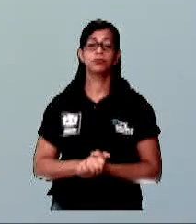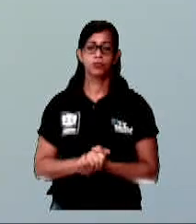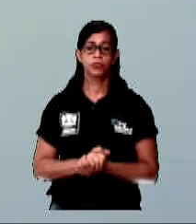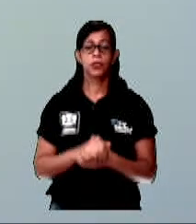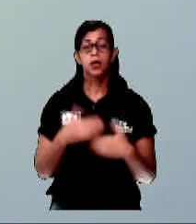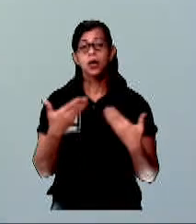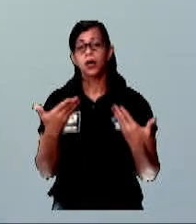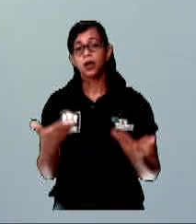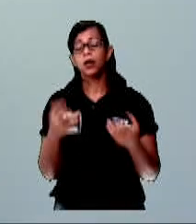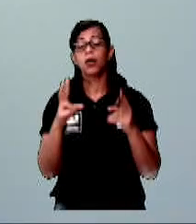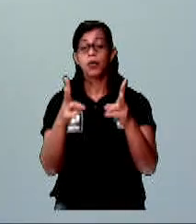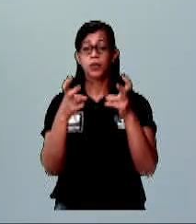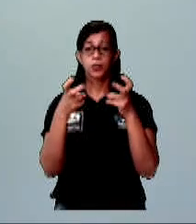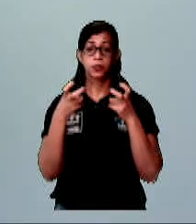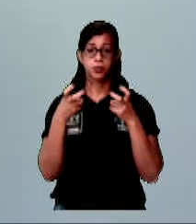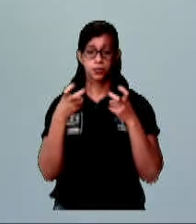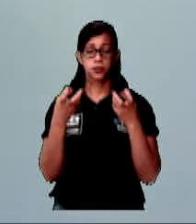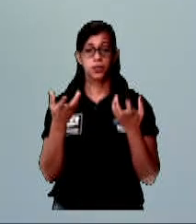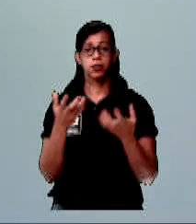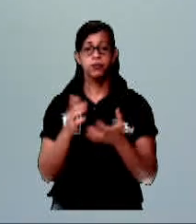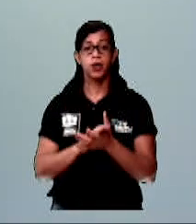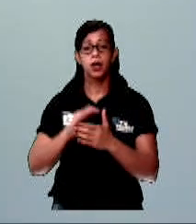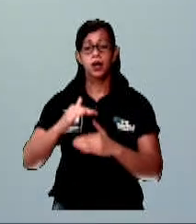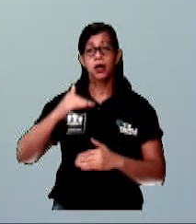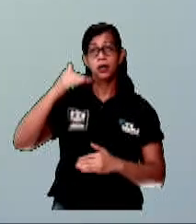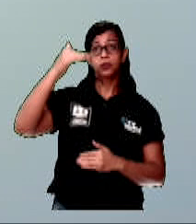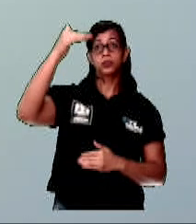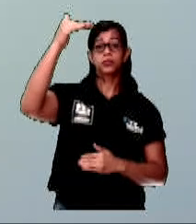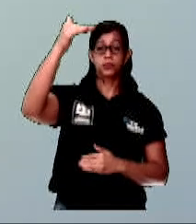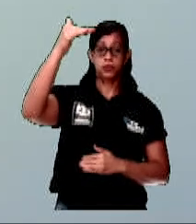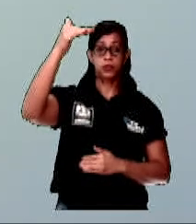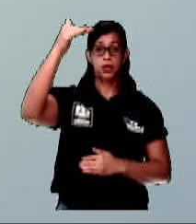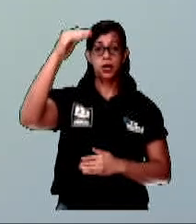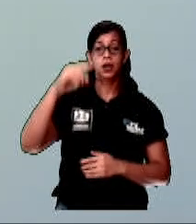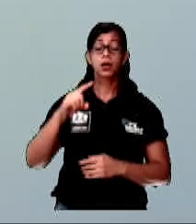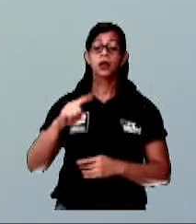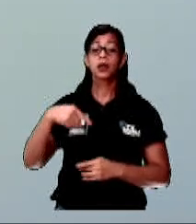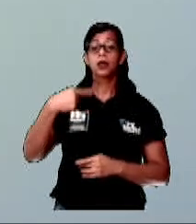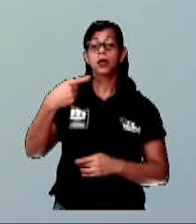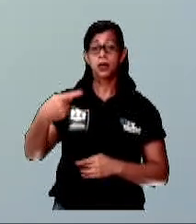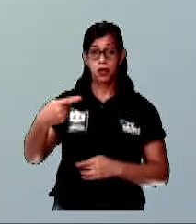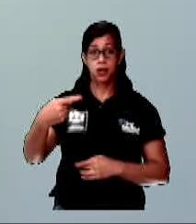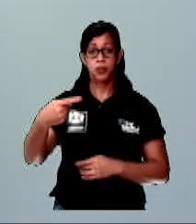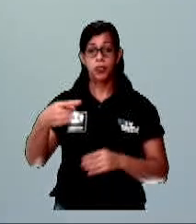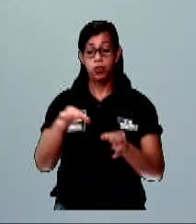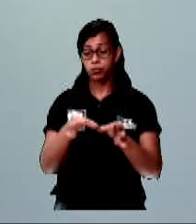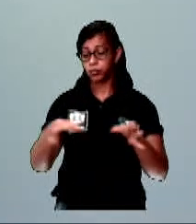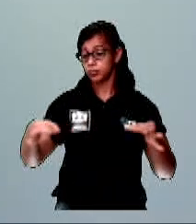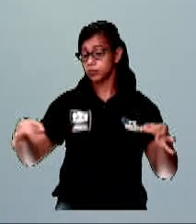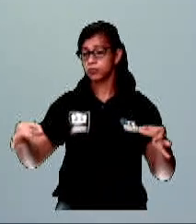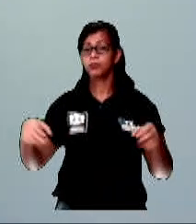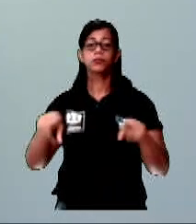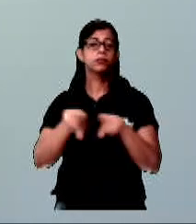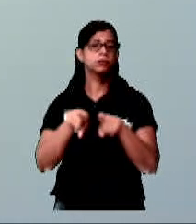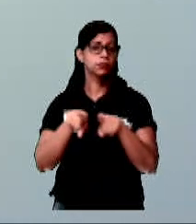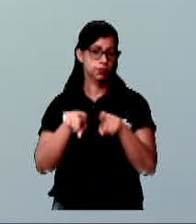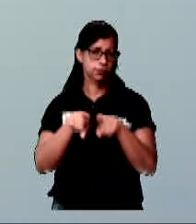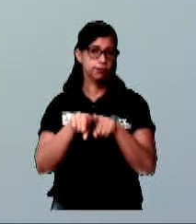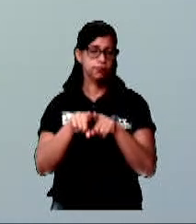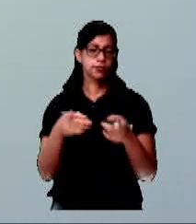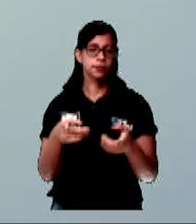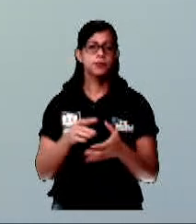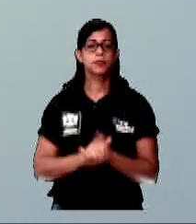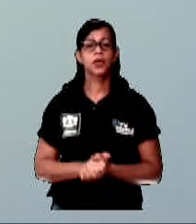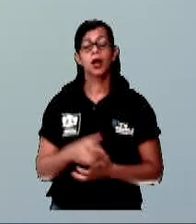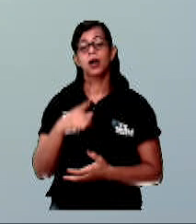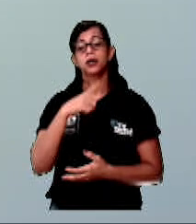Então, a gente vai observar a altura e depois a distância horizontal disso, né? Aqui a gente vai ter,